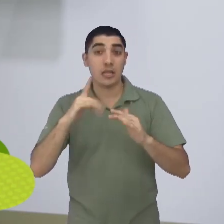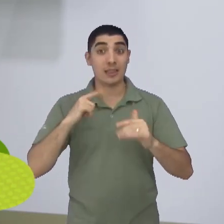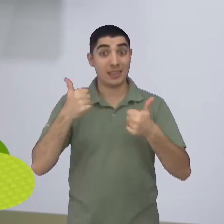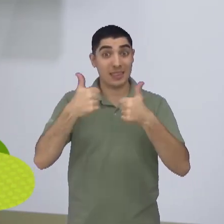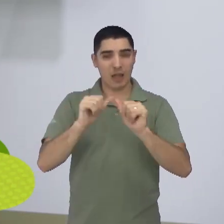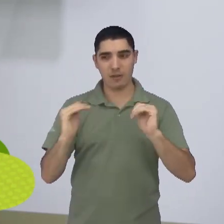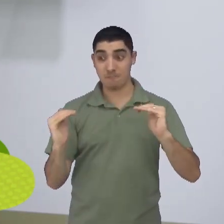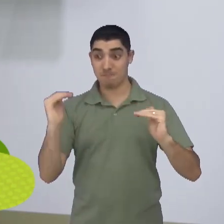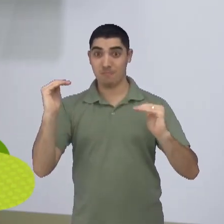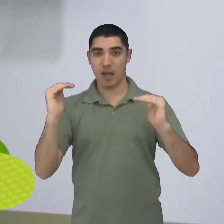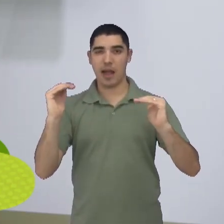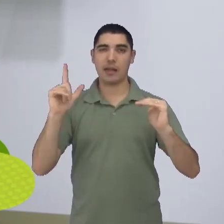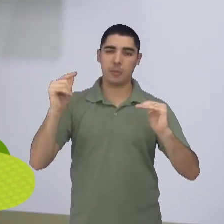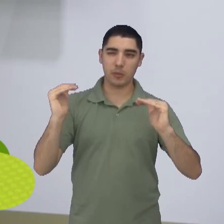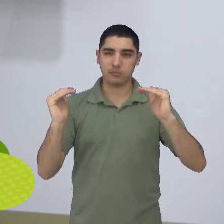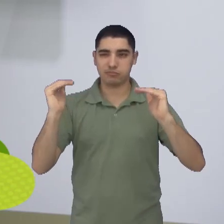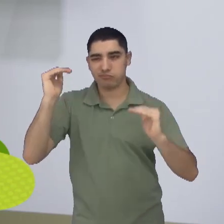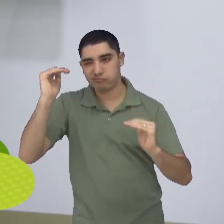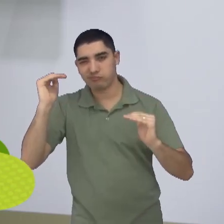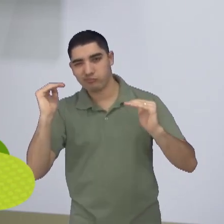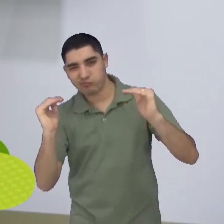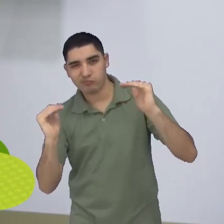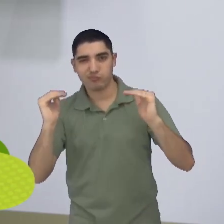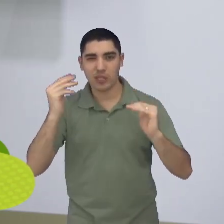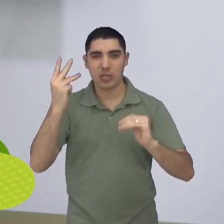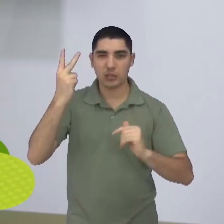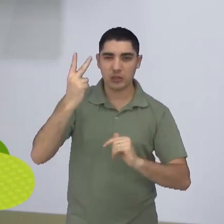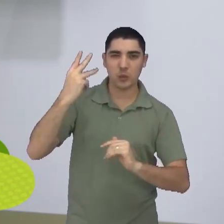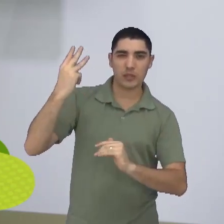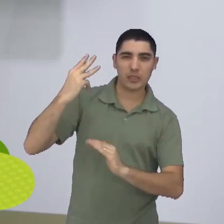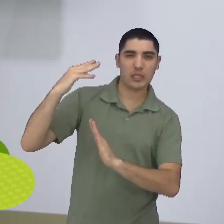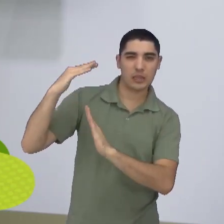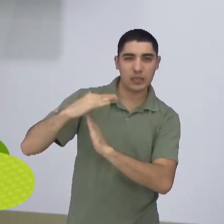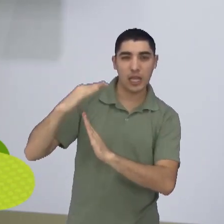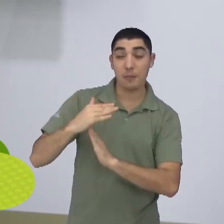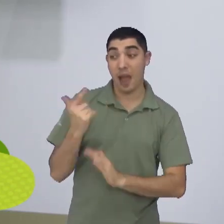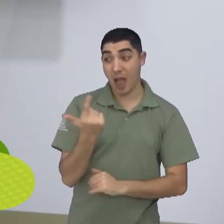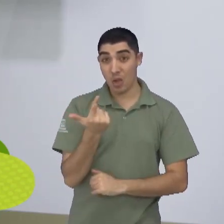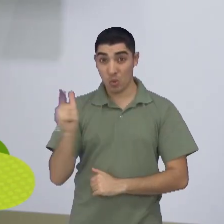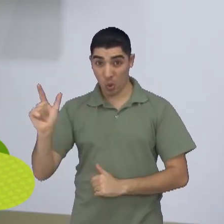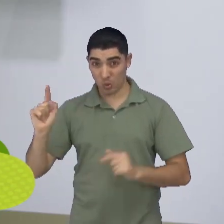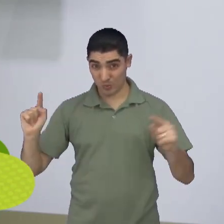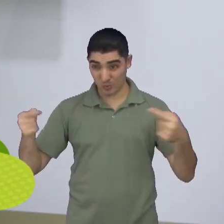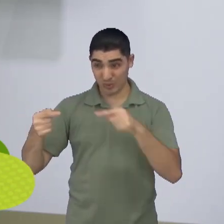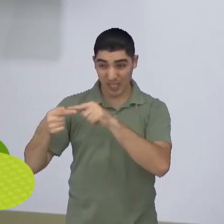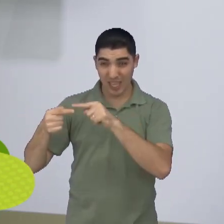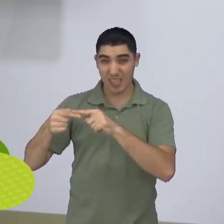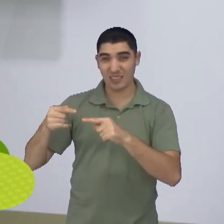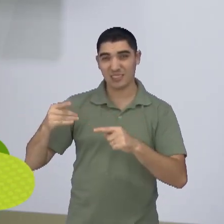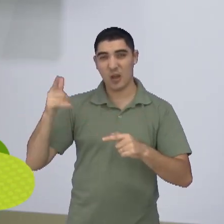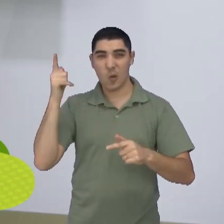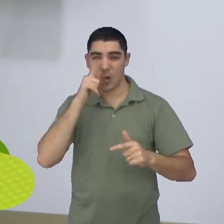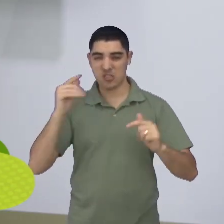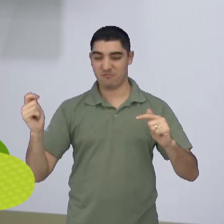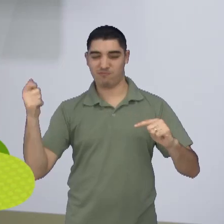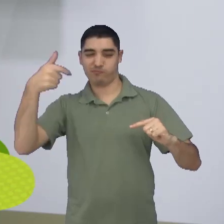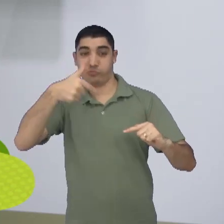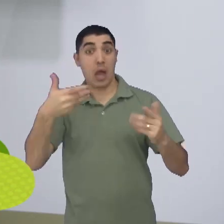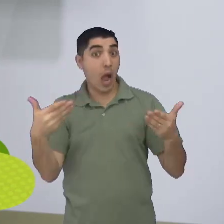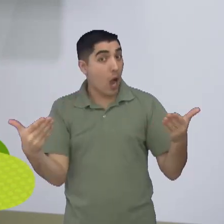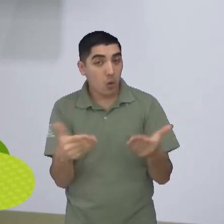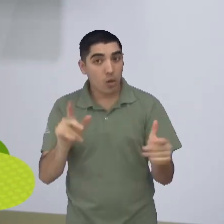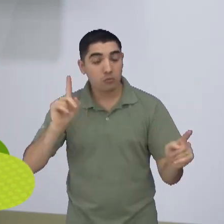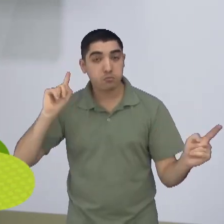períodos bons e oscilava muito no segundo, terceiro, isso dava vantagem para os adversários. Agora não, o São José está conseguindo abrir